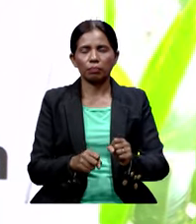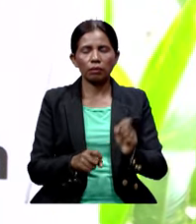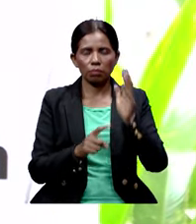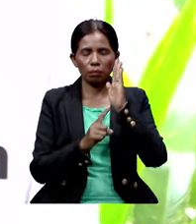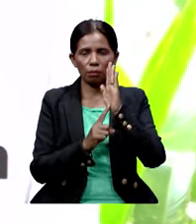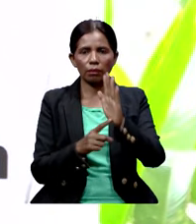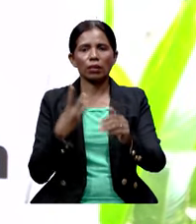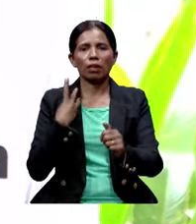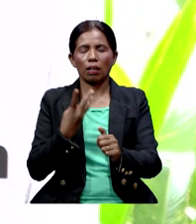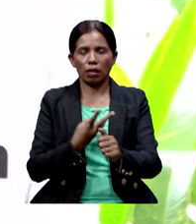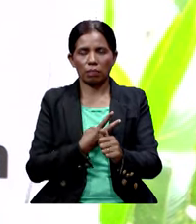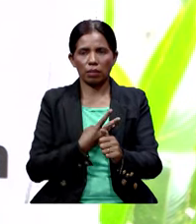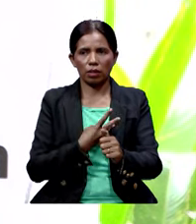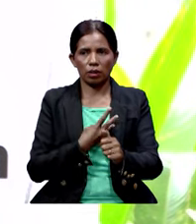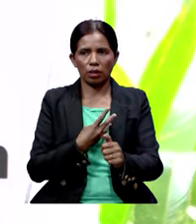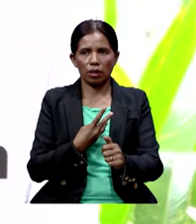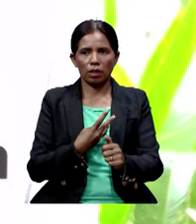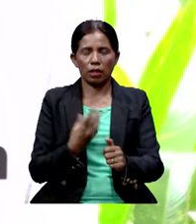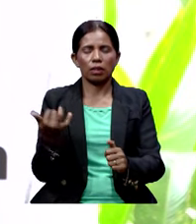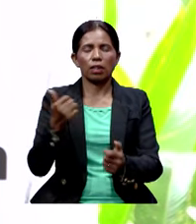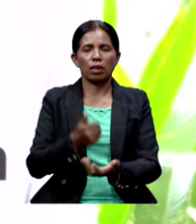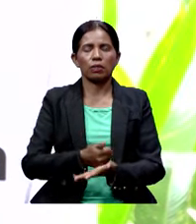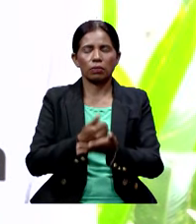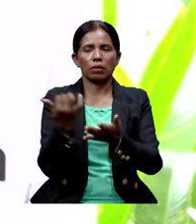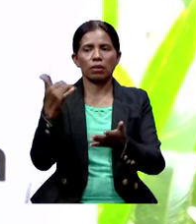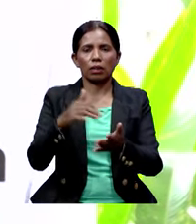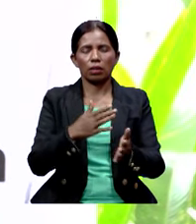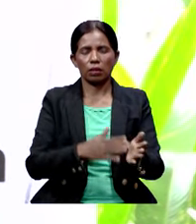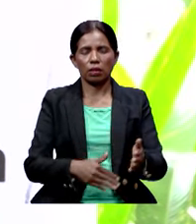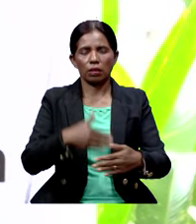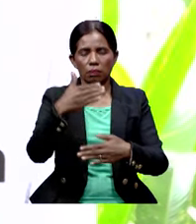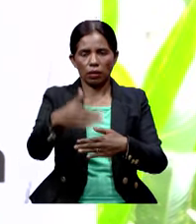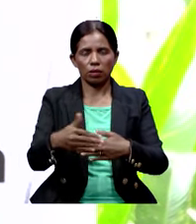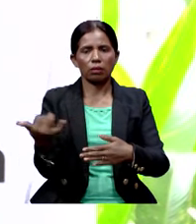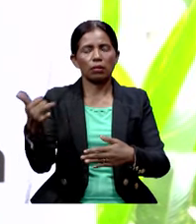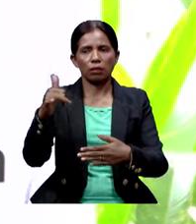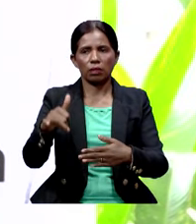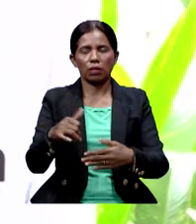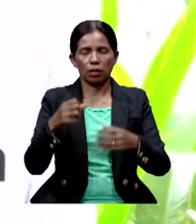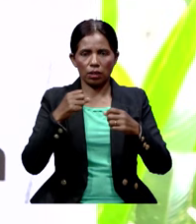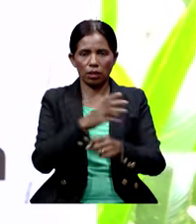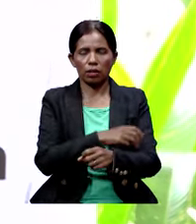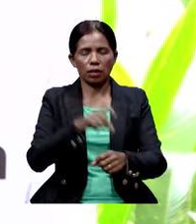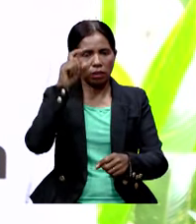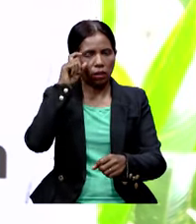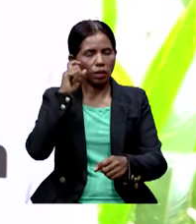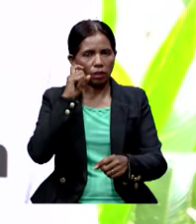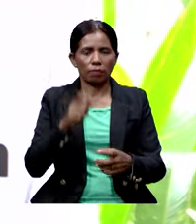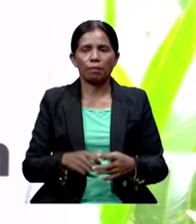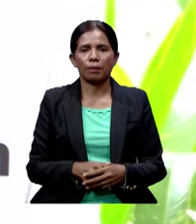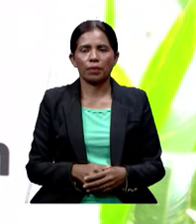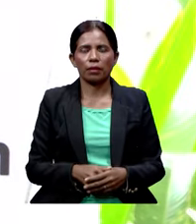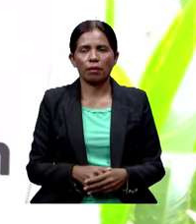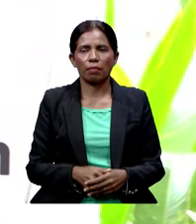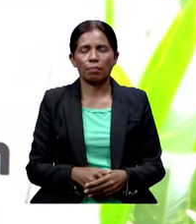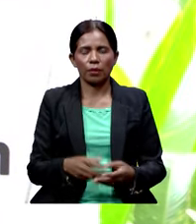liutan ami nia facilidade sira nomos ami espaço sira ia sala leitura Sanana Guzmão. Nomos projeto idane